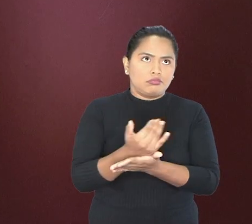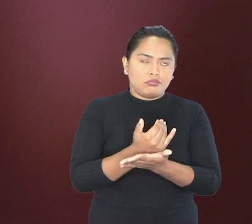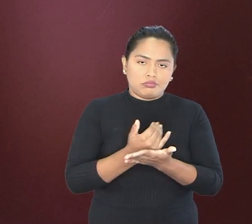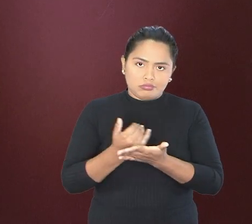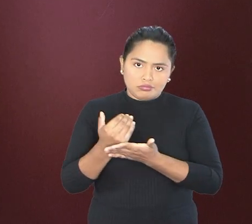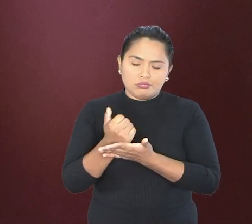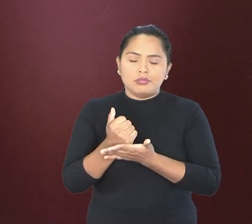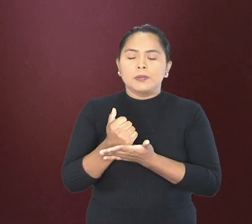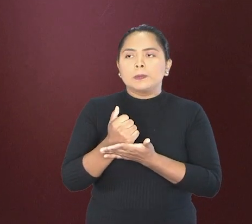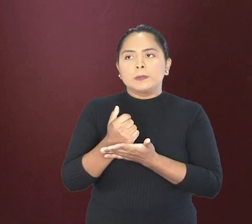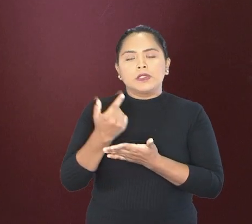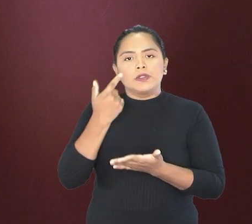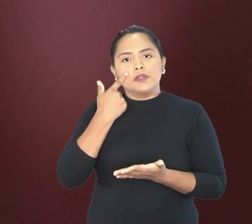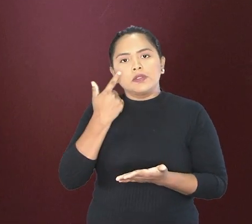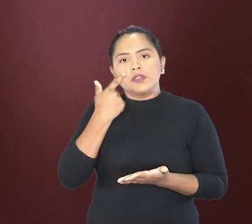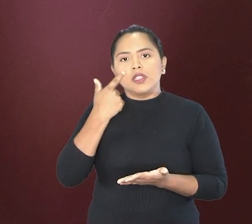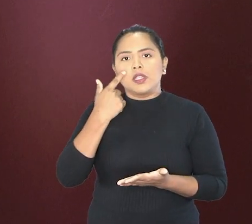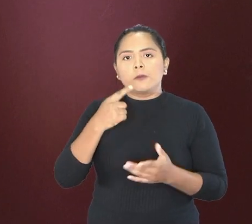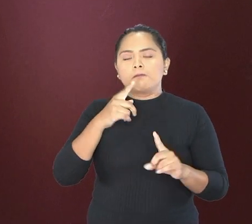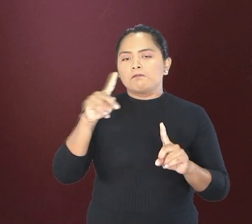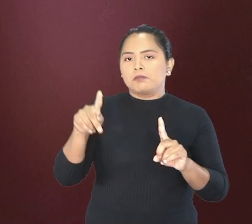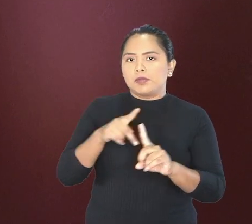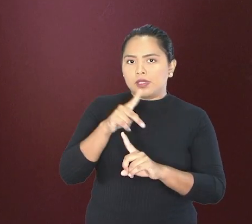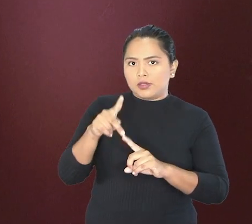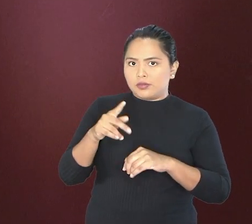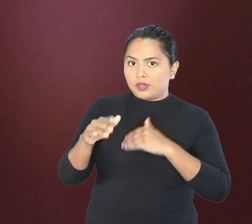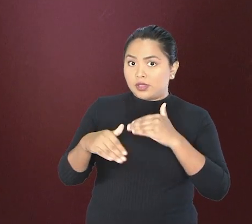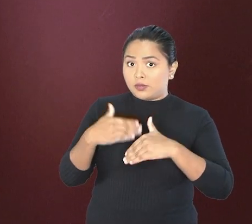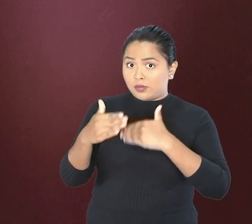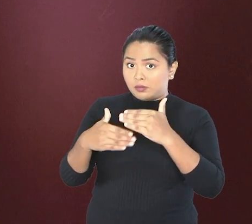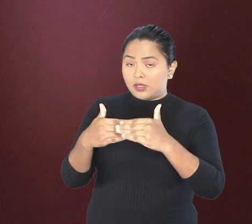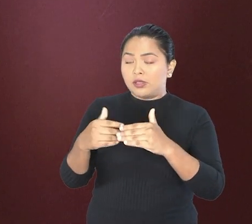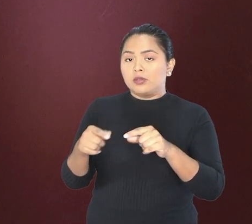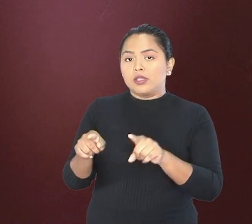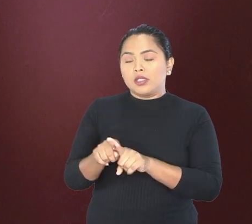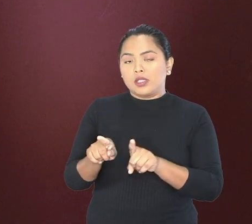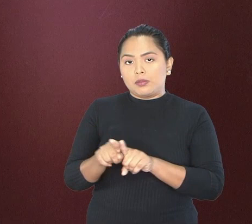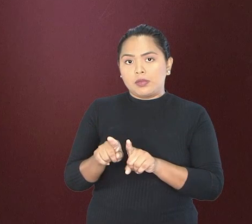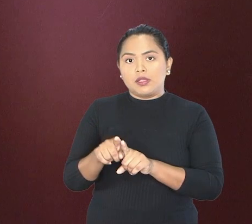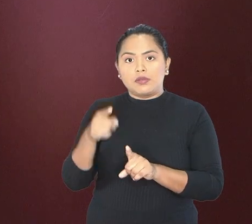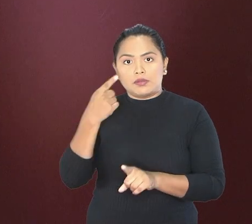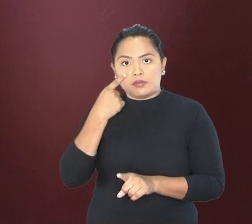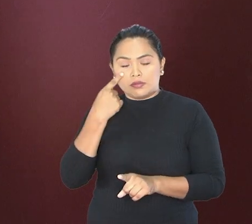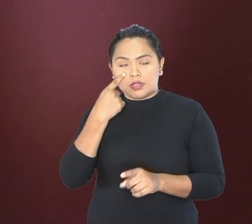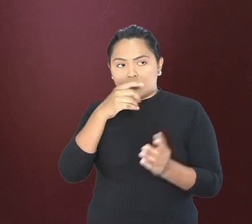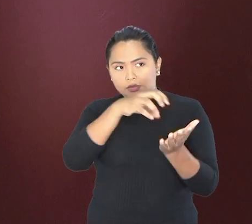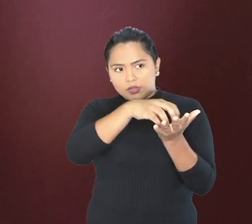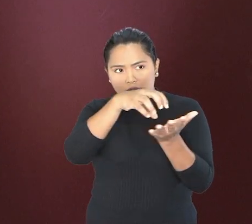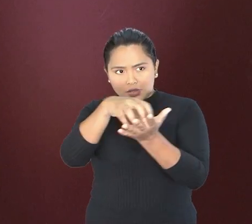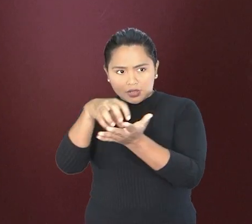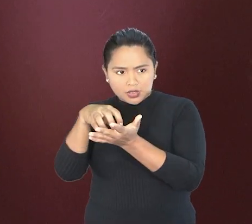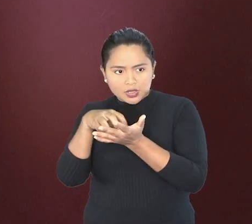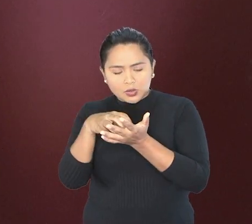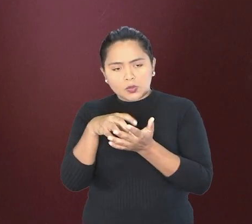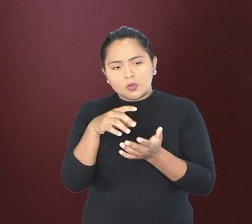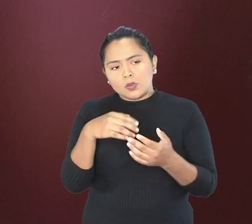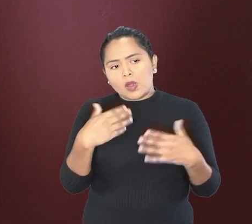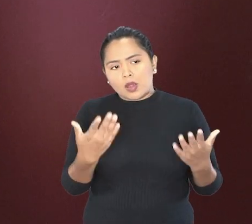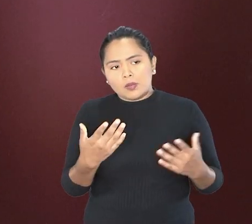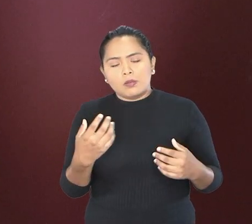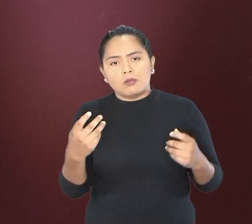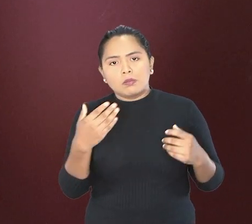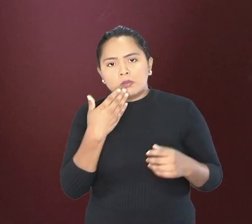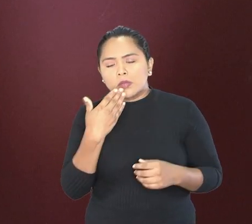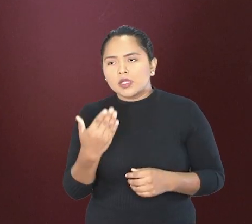gente verifica os planos de desenvolvimento e a gente verifica as unidades específicas do que eles estão pedindo com